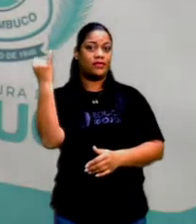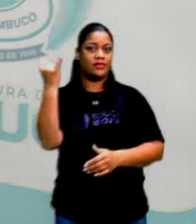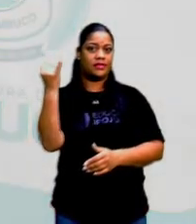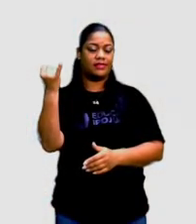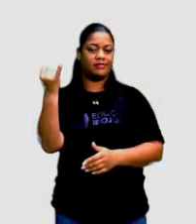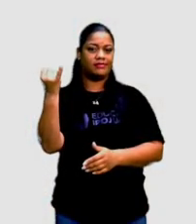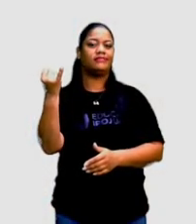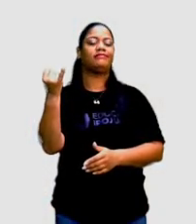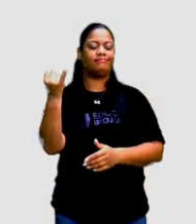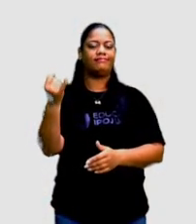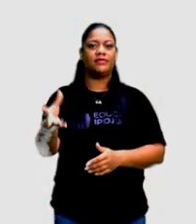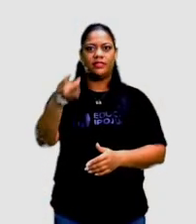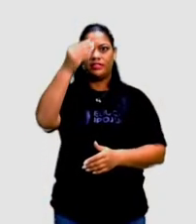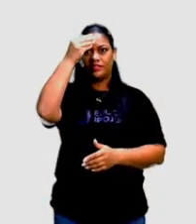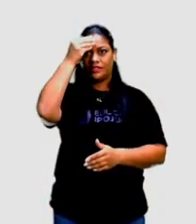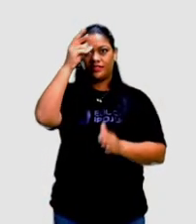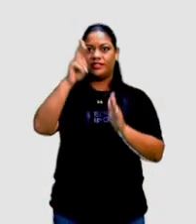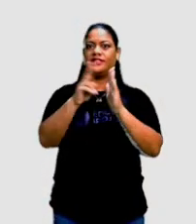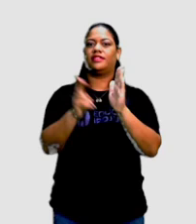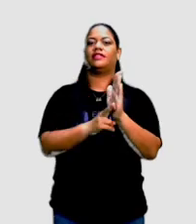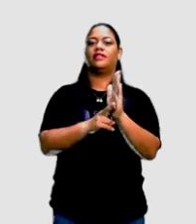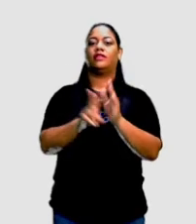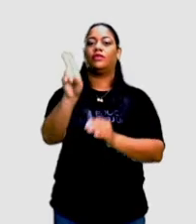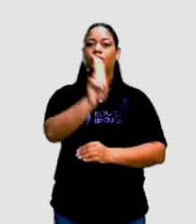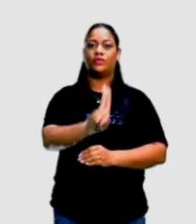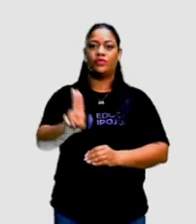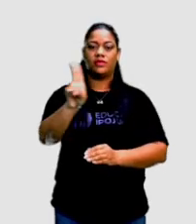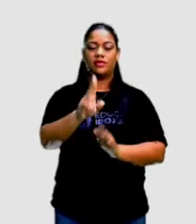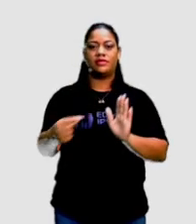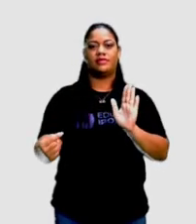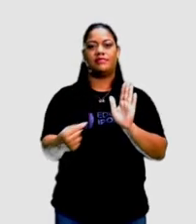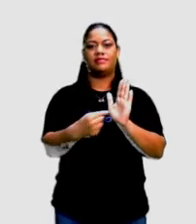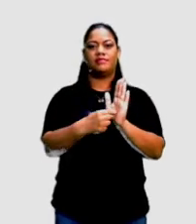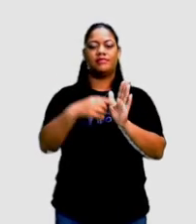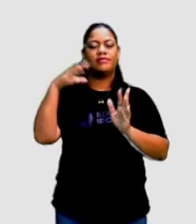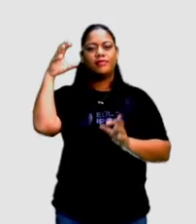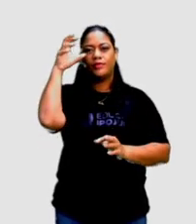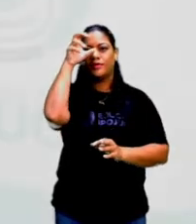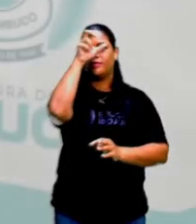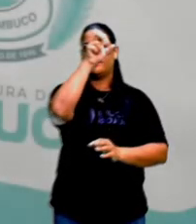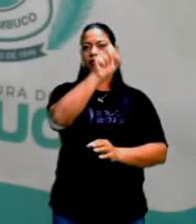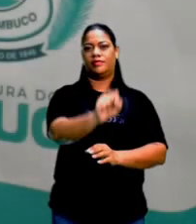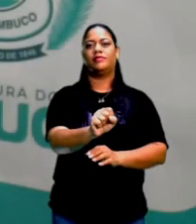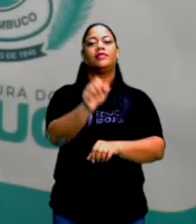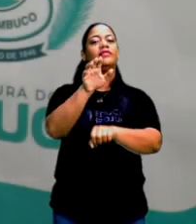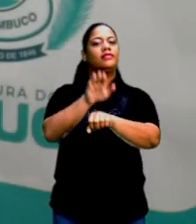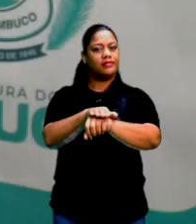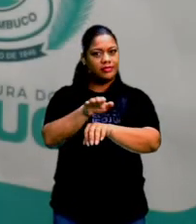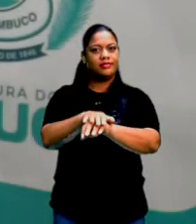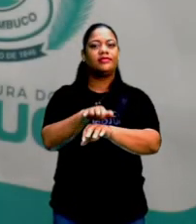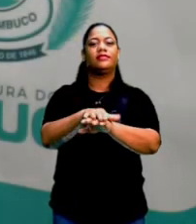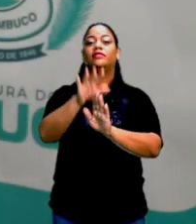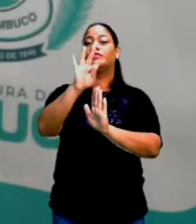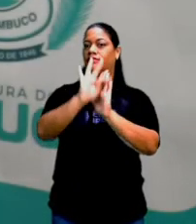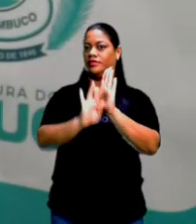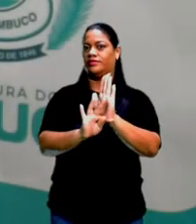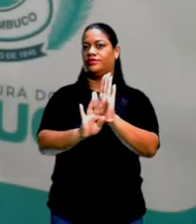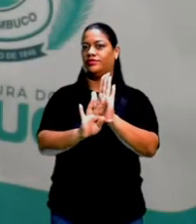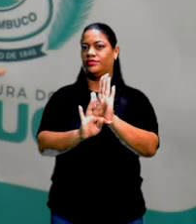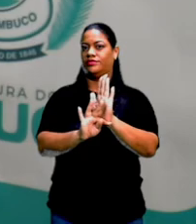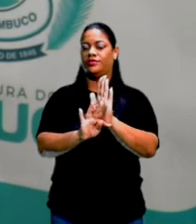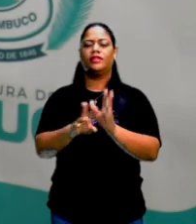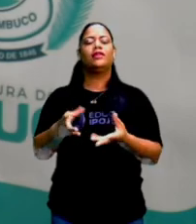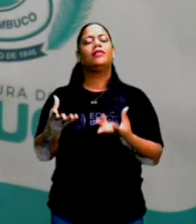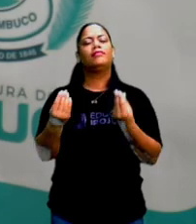decore regras. Utilize a pontuação compreendendo a sua função no